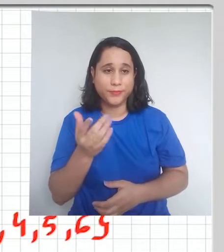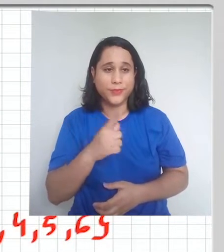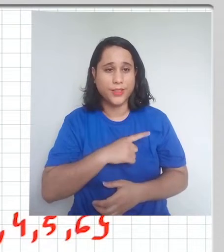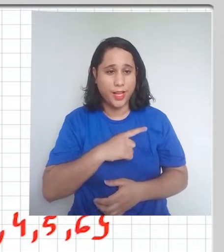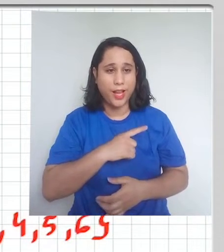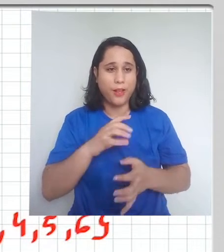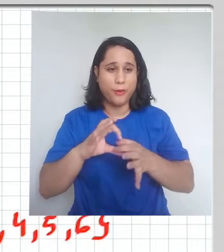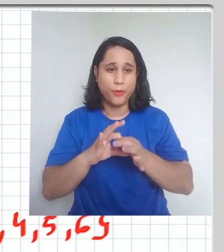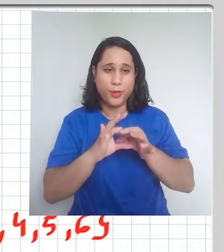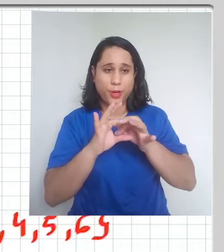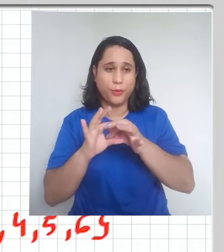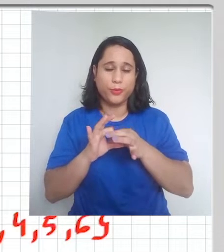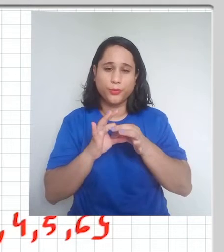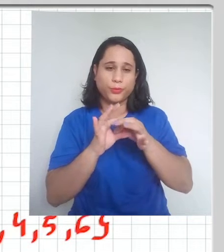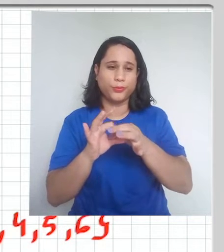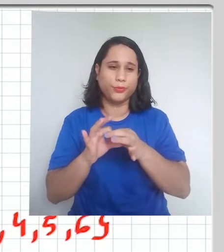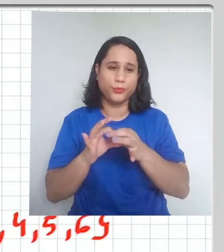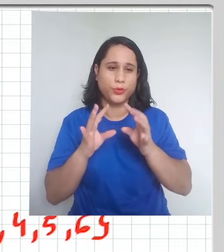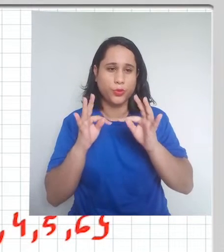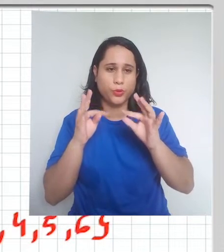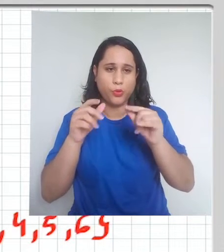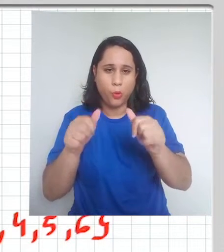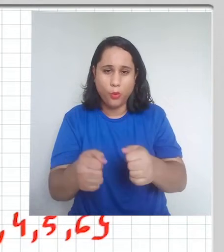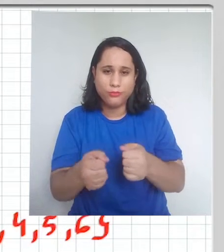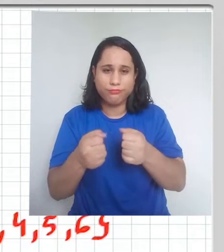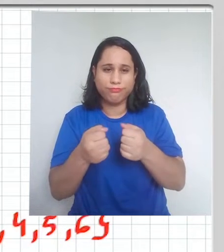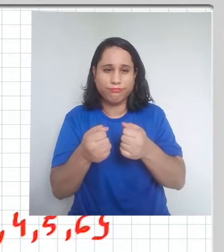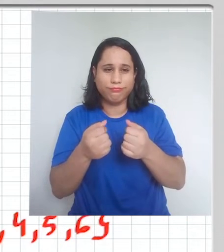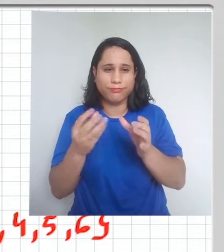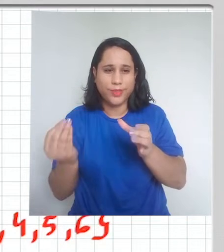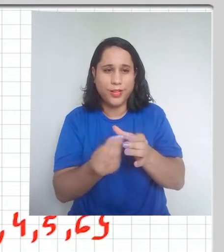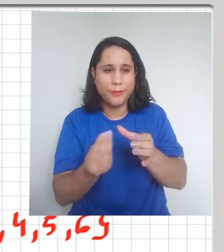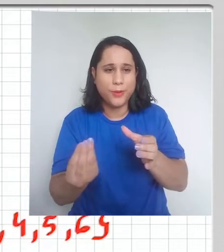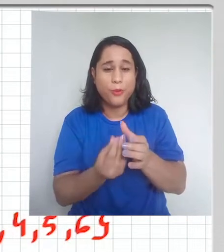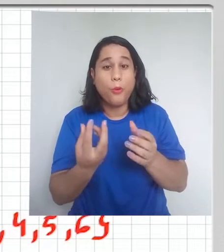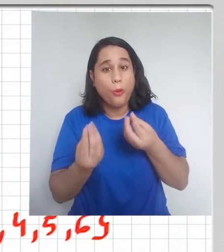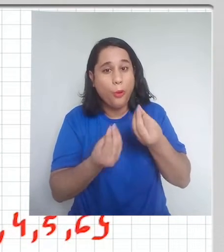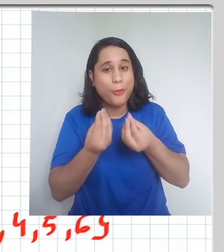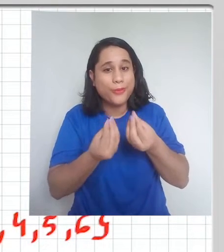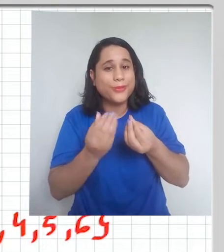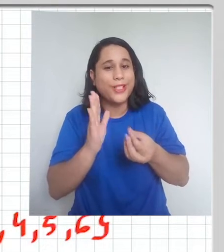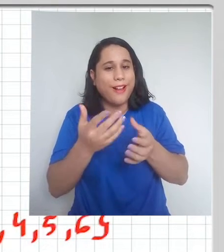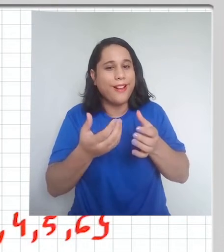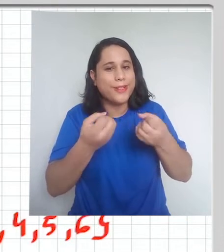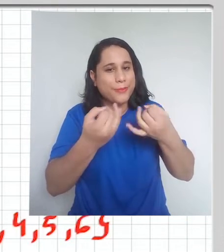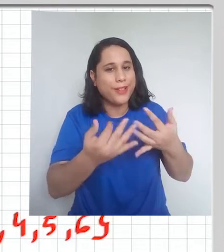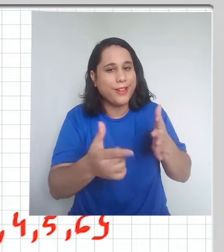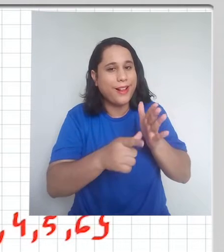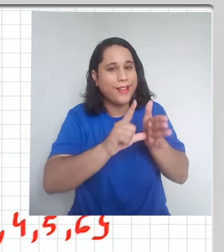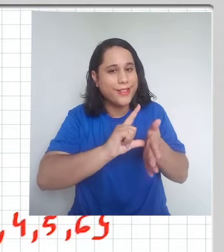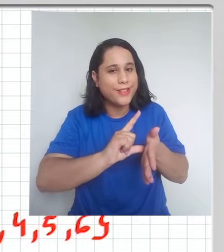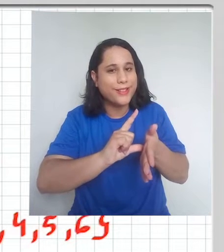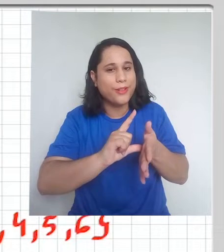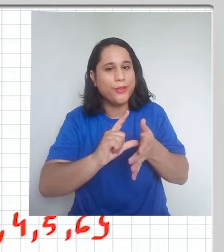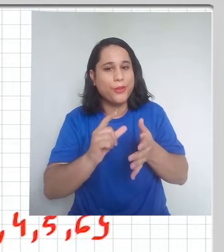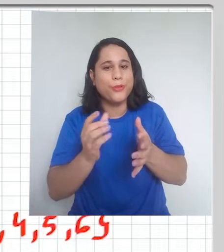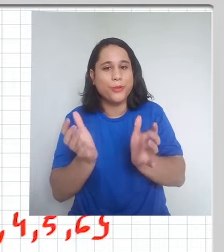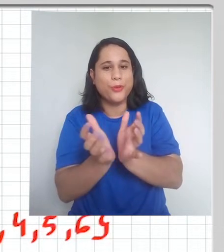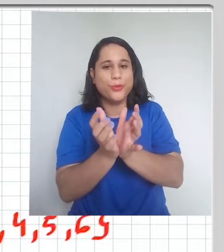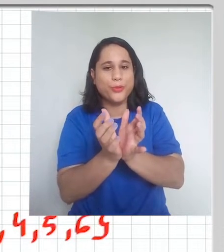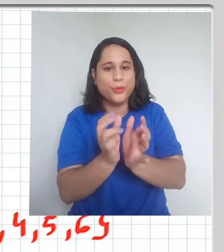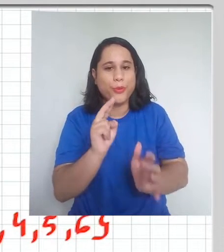temos a união de todos os elementos como se fosse um conjunto universo. que eu falei mais atrás. Tá